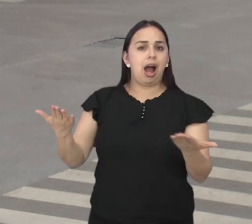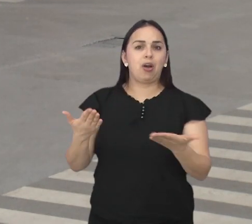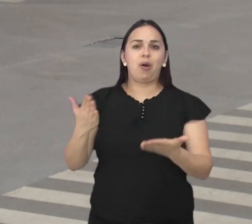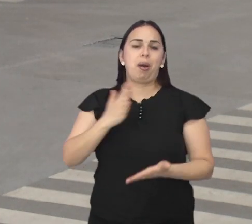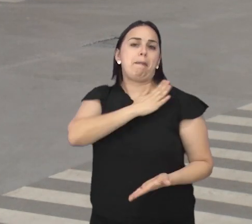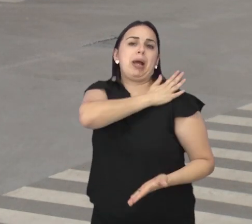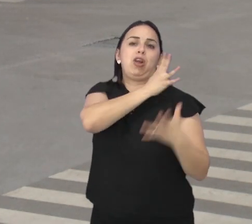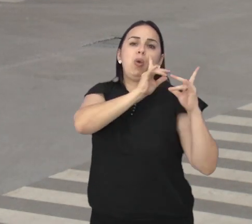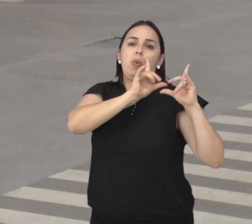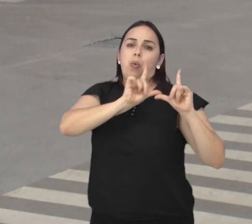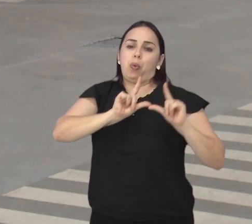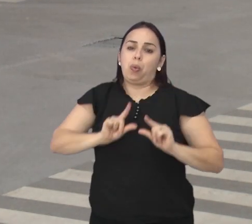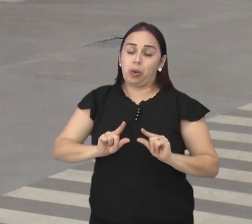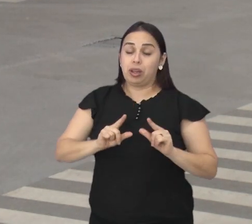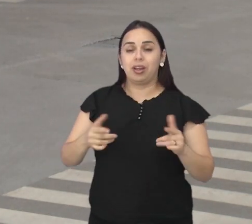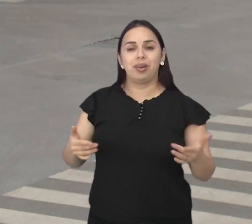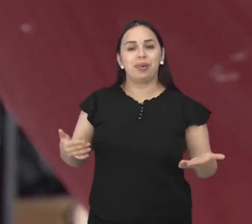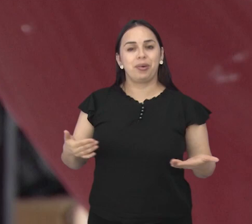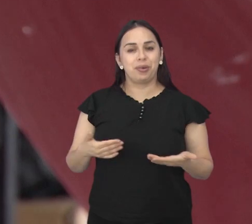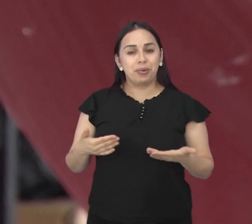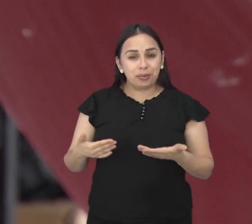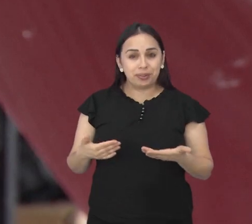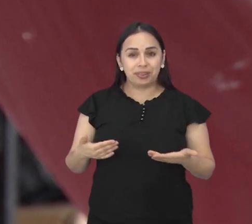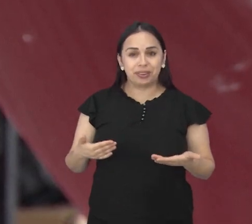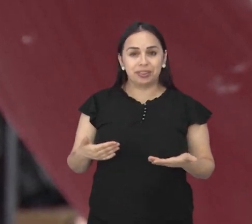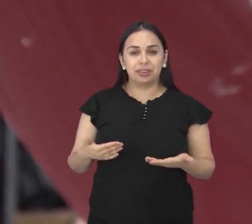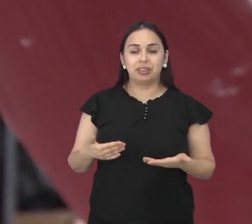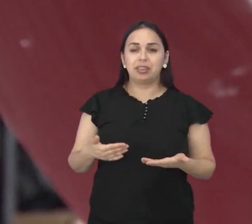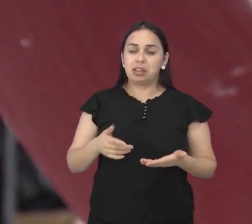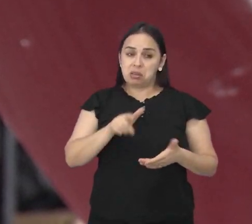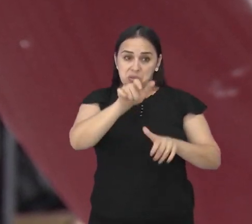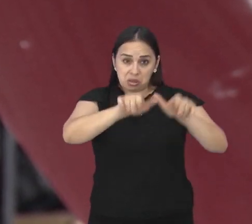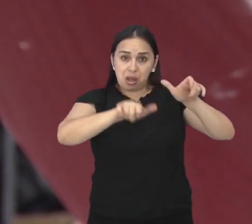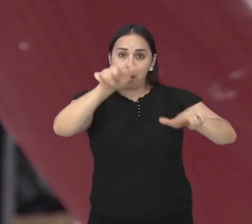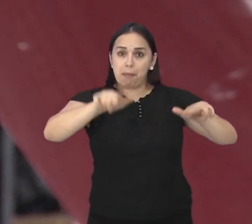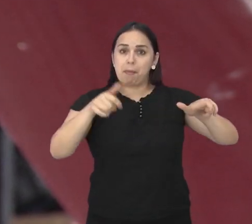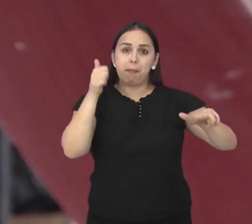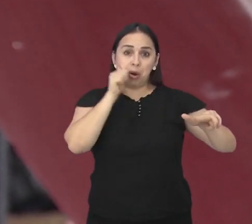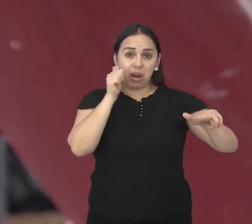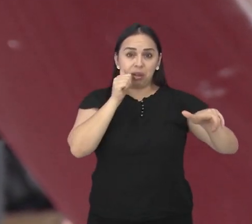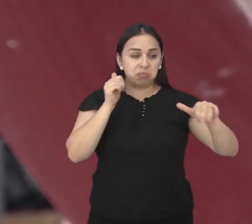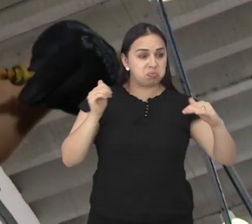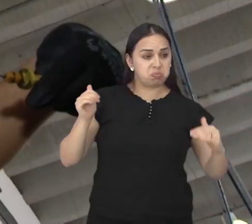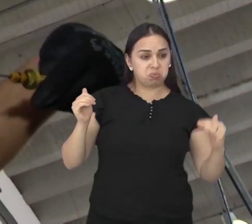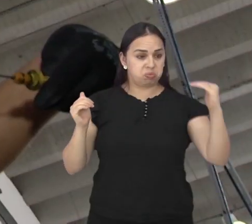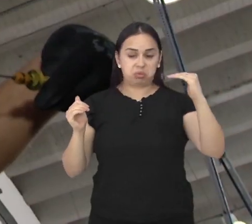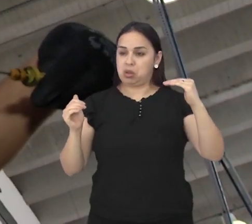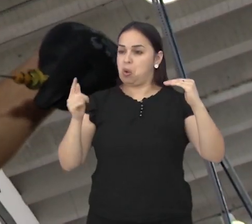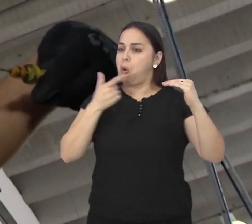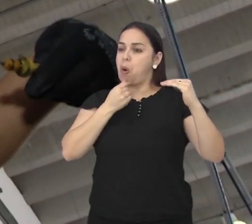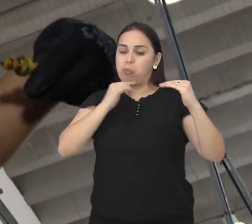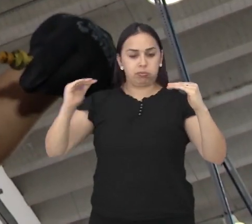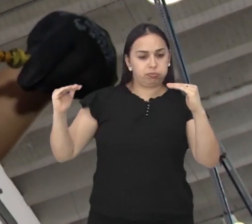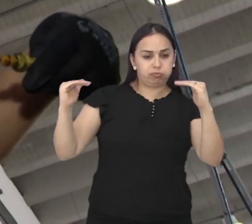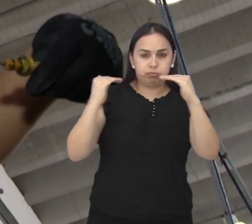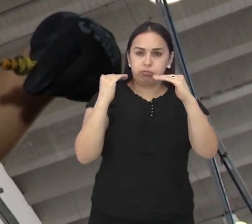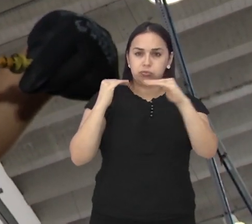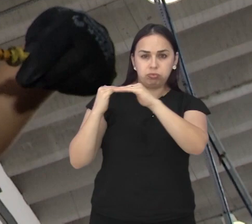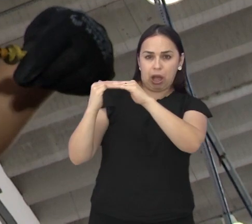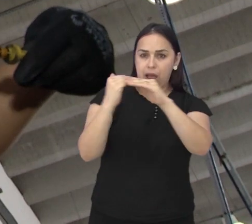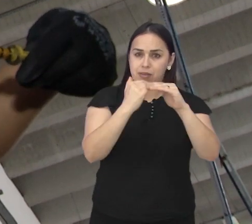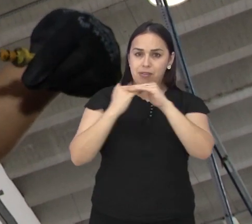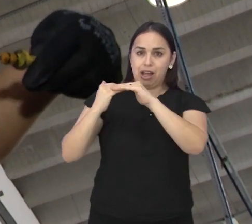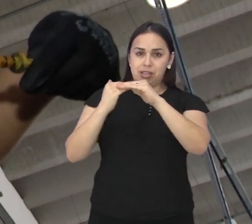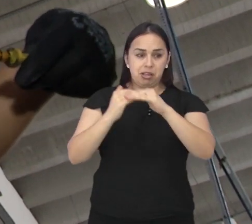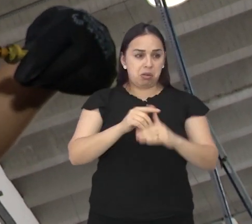difícil ter preconceito aqui, entendeu? Hoje eu acho que toda mulher tá igual o homem.